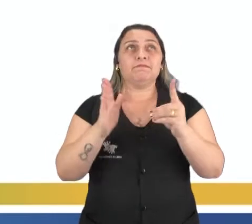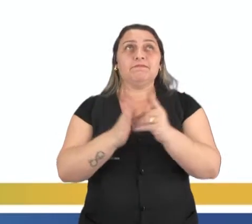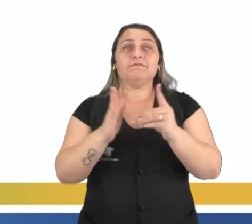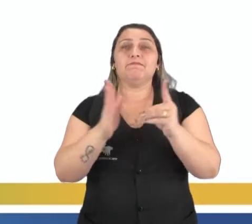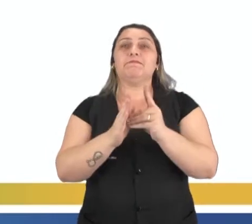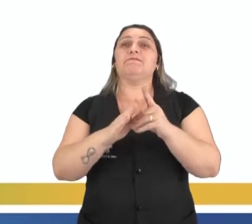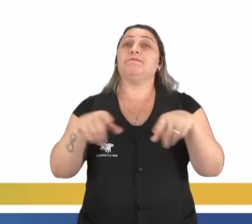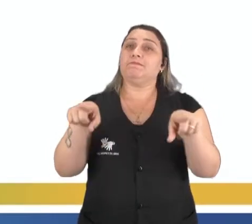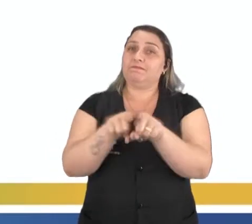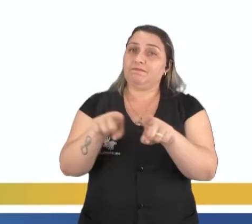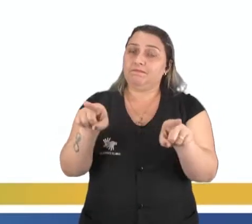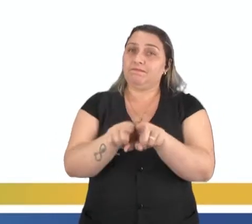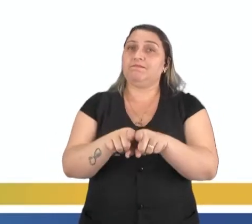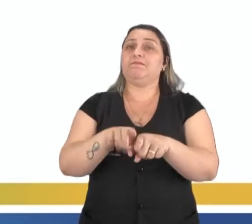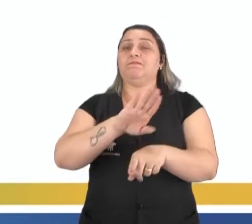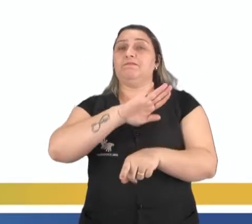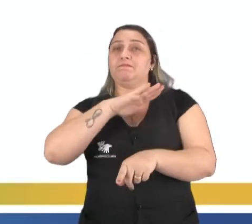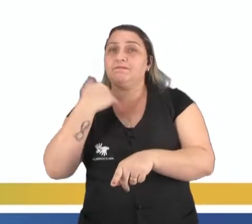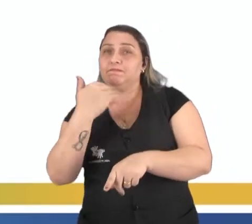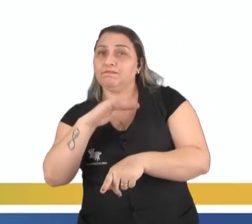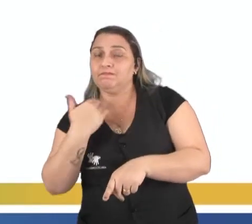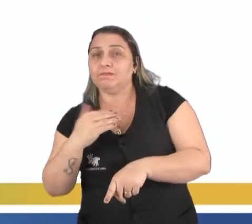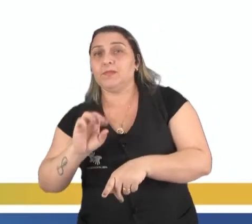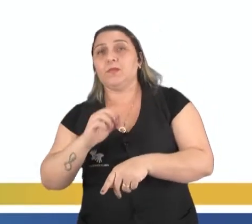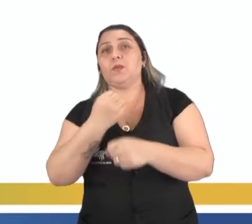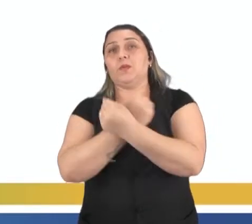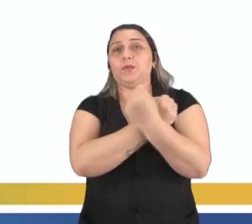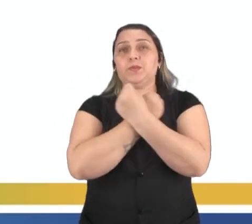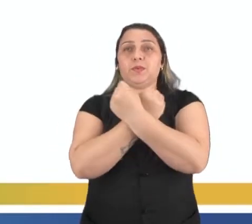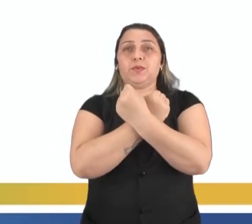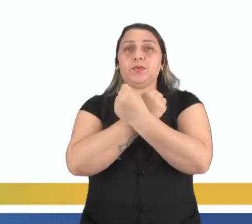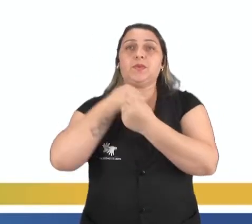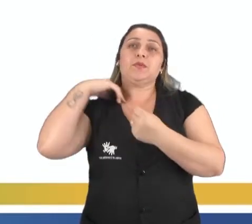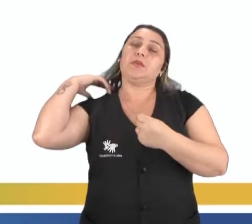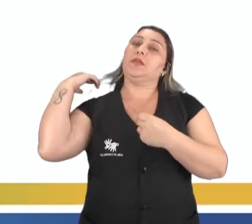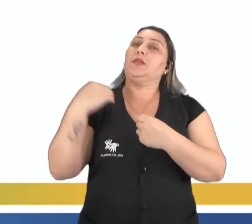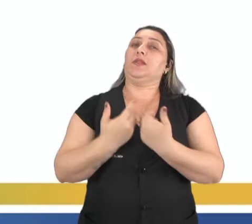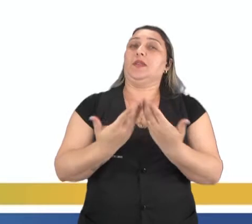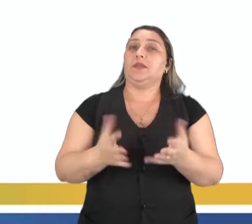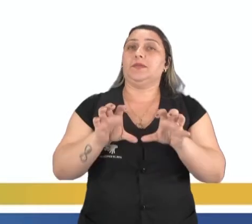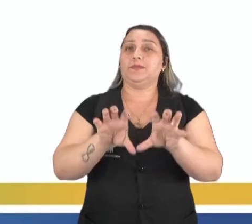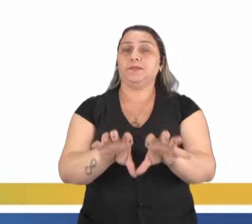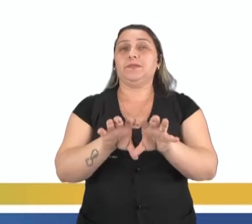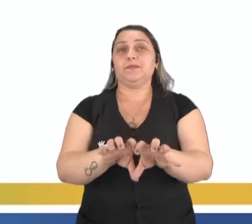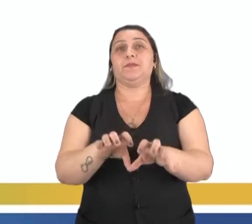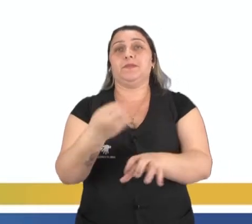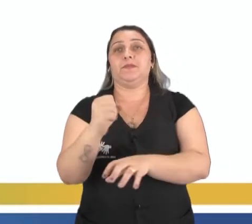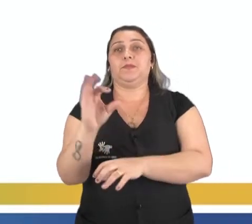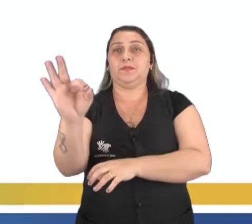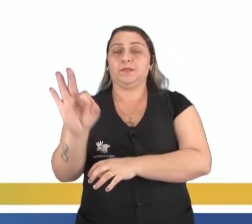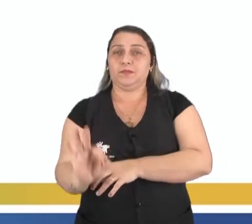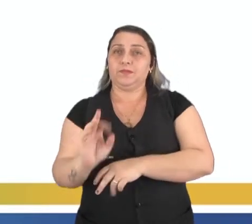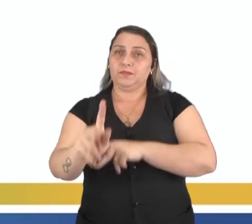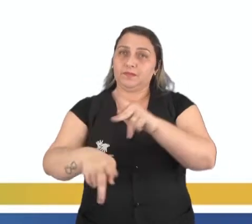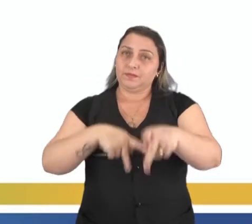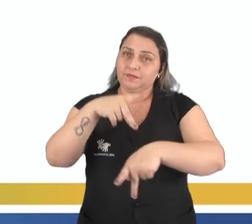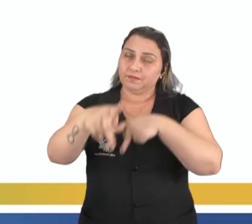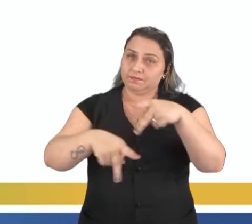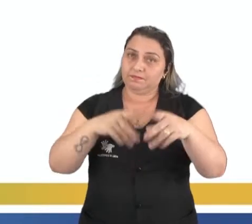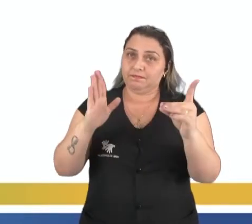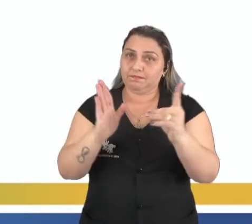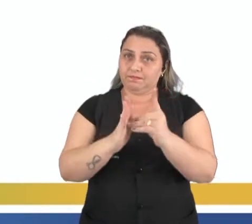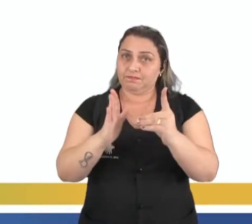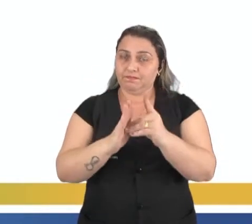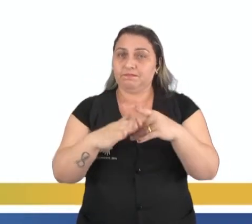resistiram também foram dizimadas ou se tornaram escravas. Então, neste caso aí, 80% da população